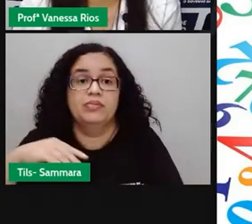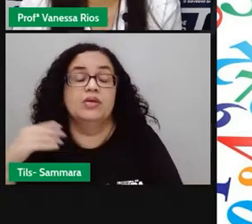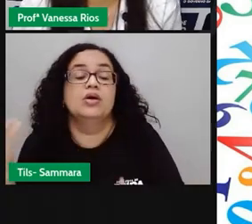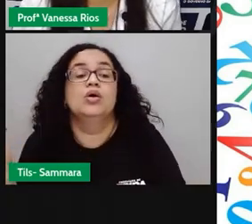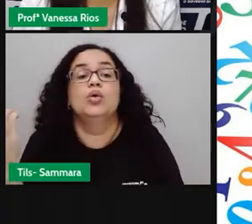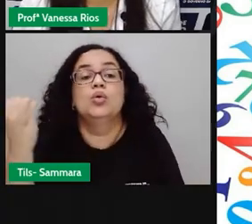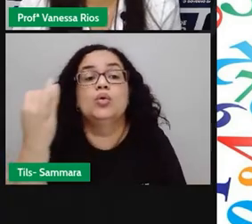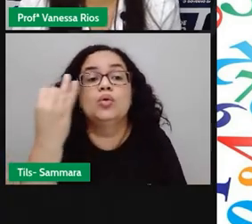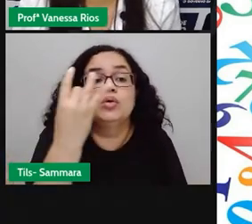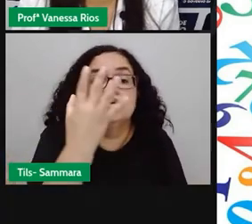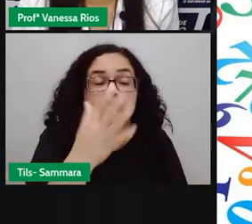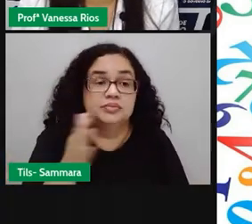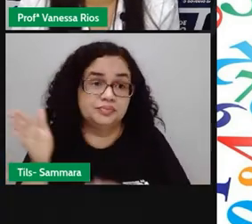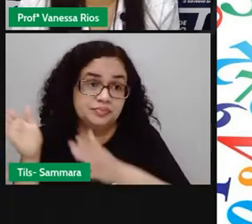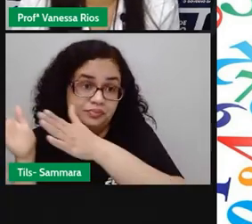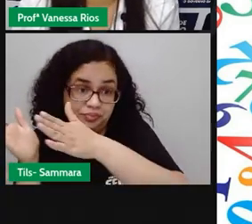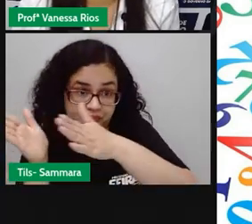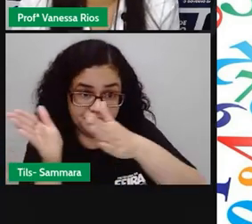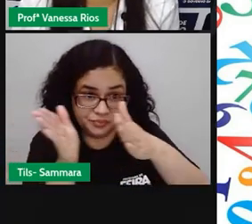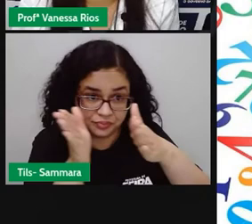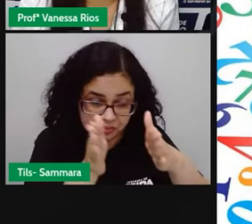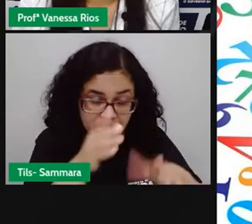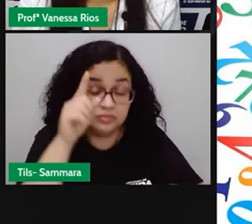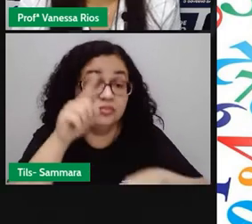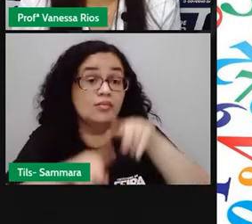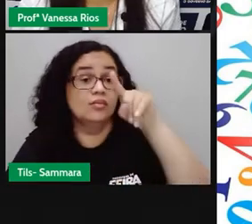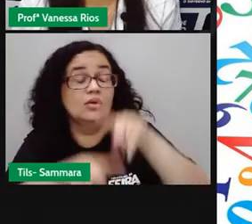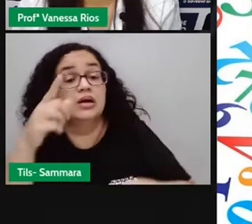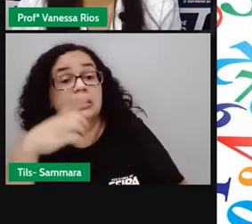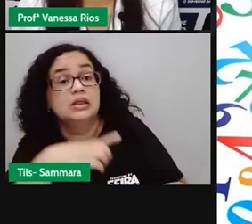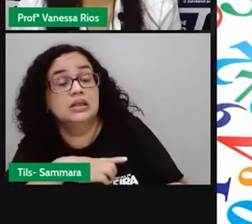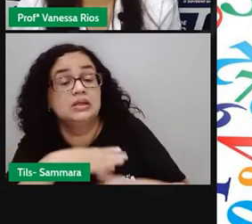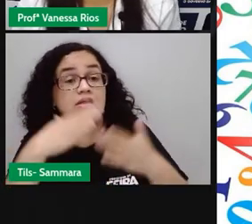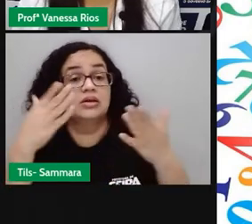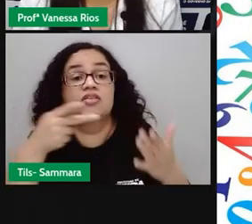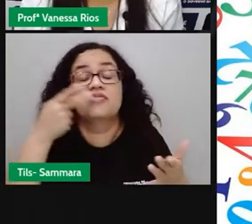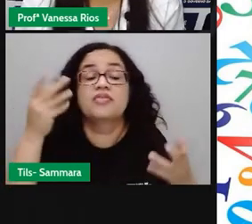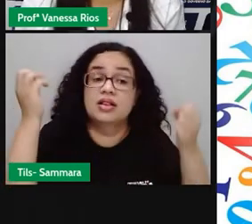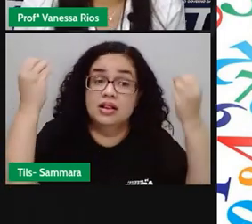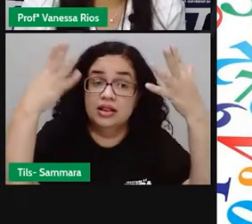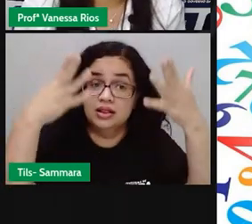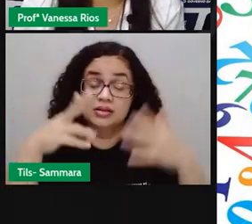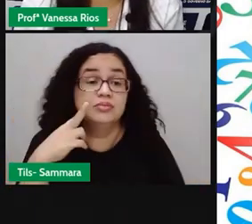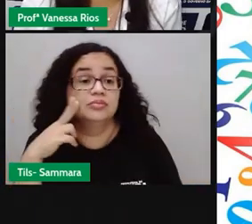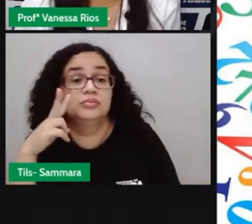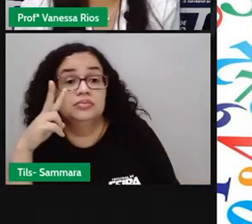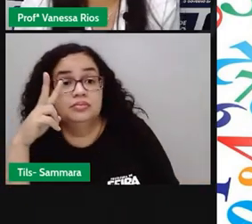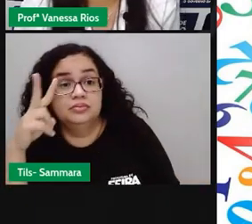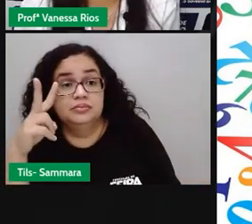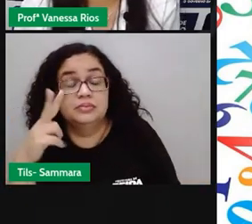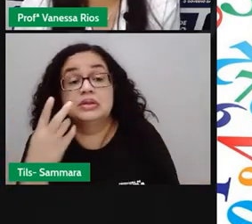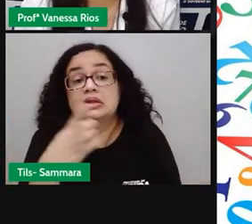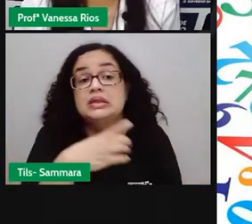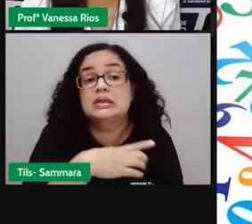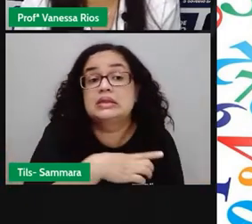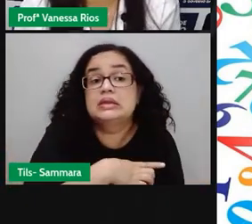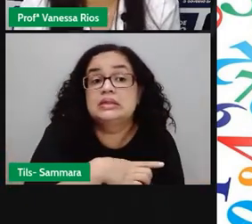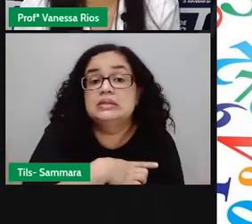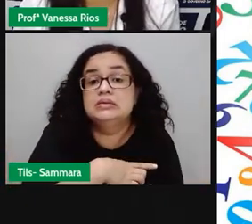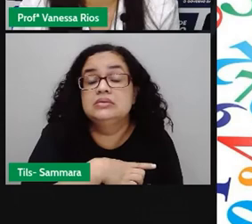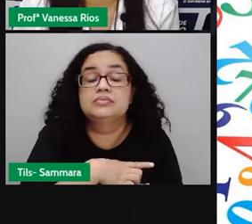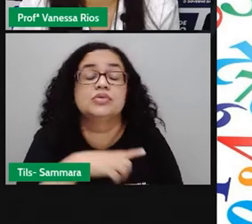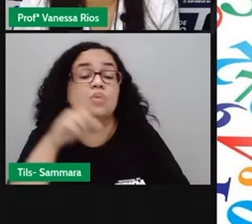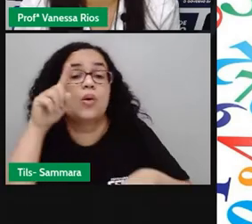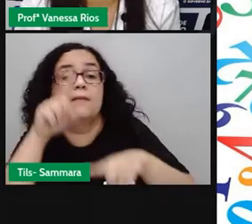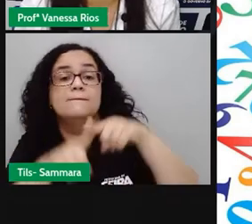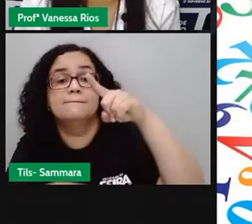aí a quantidade de espaço que o objeto ocupa. Quando a gente fala de capacidade, geralmente referimos-nos àquilo que